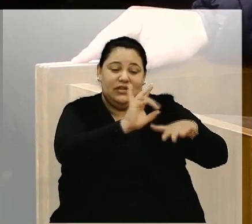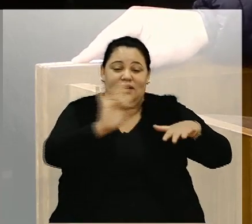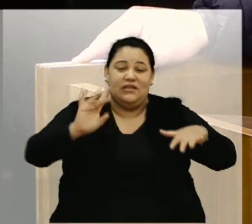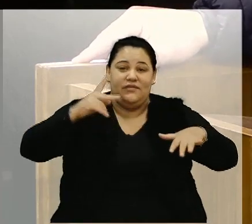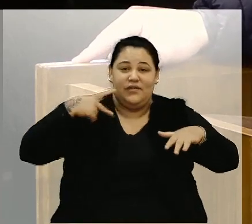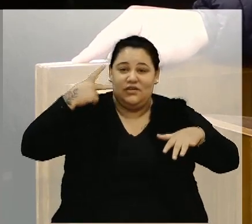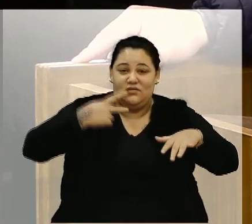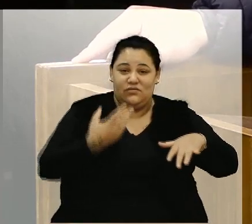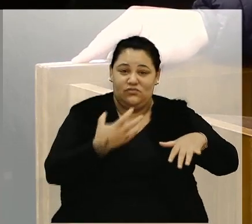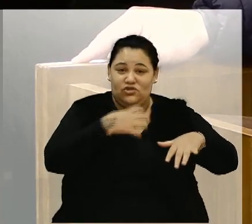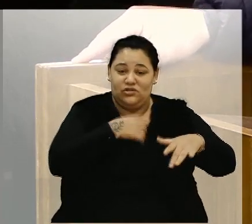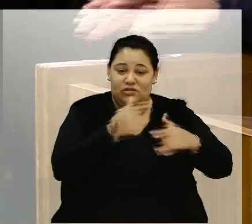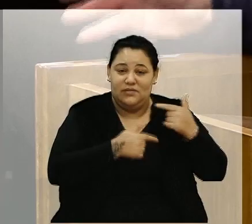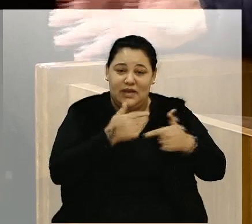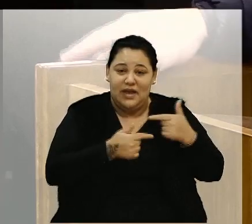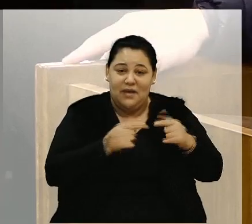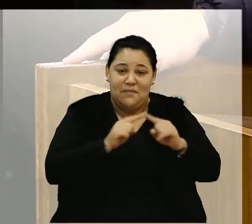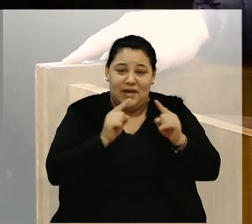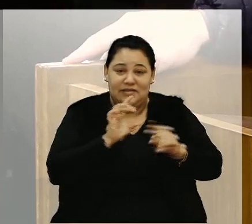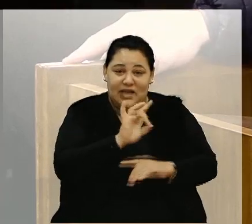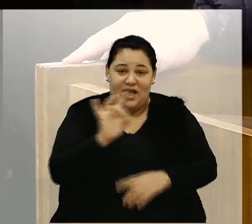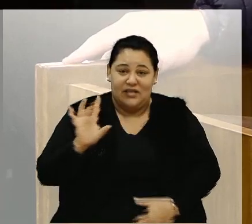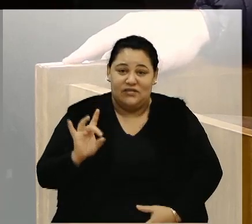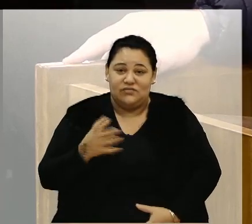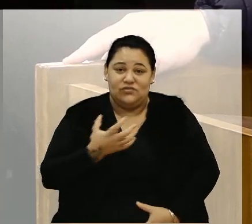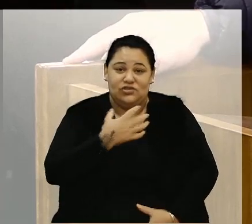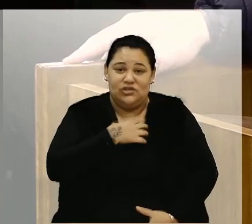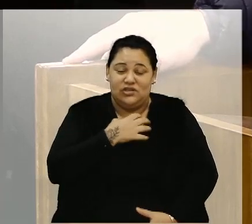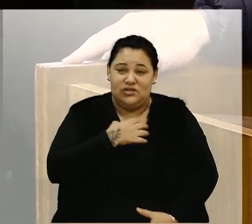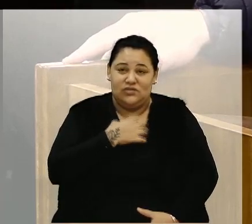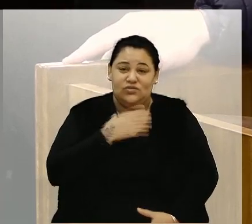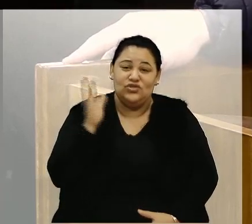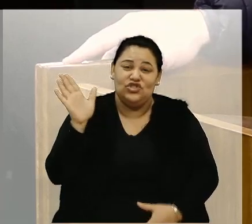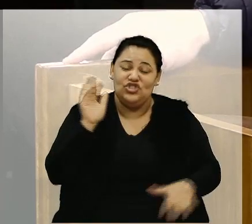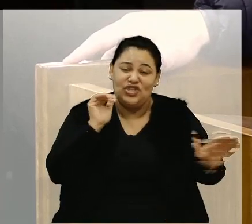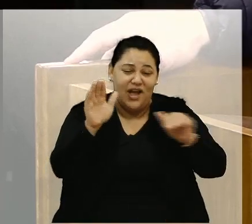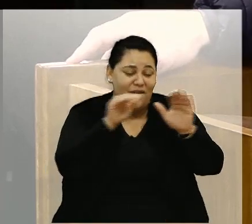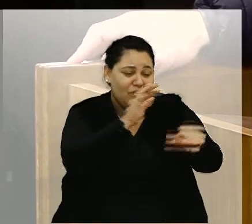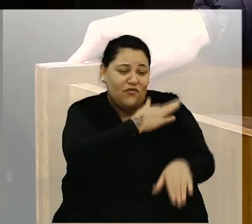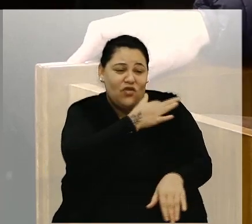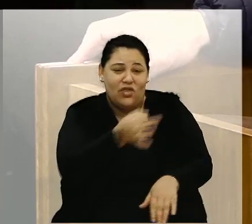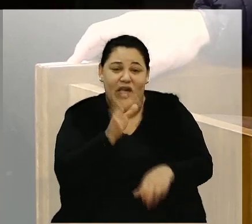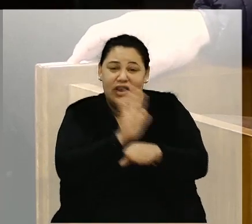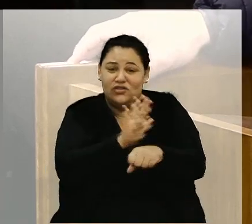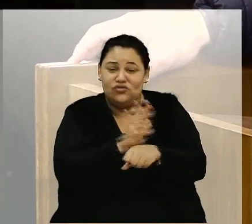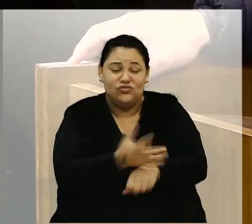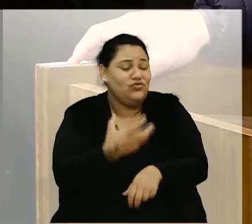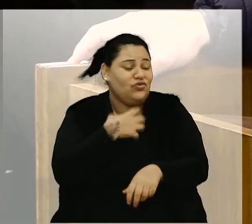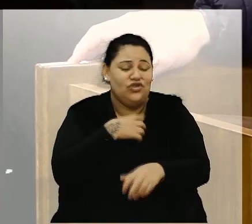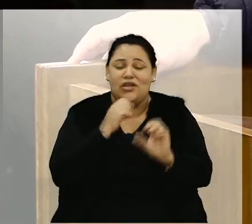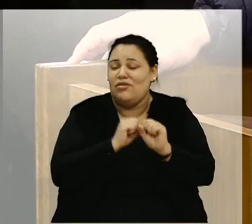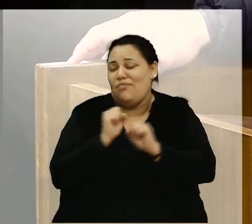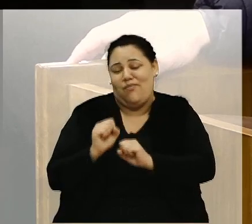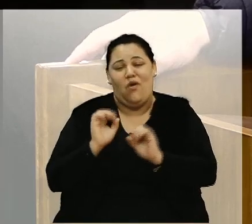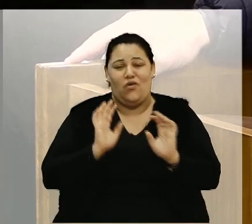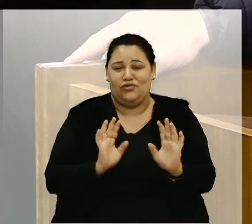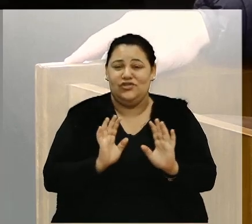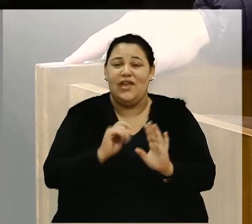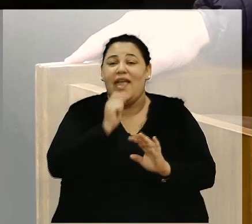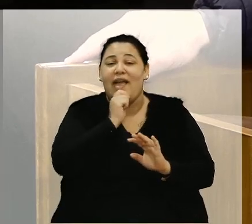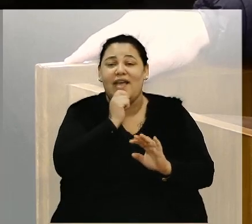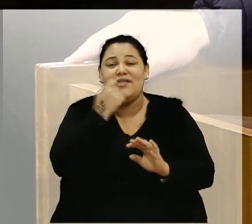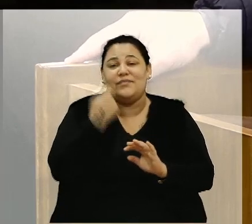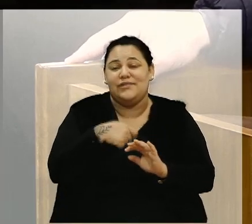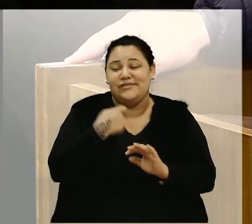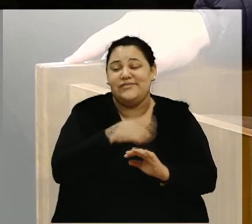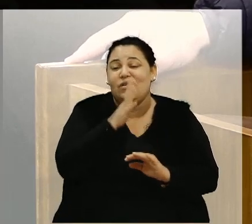de trabalhar, mas que cada um da sua forma puxe os voluntários, ajude da forma que puder, que ainda vai